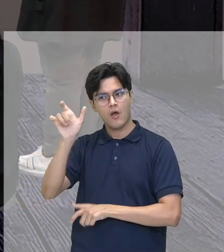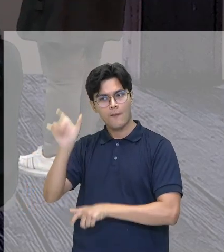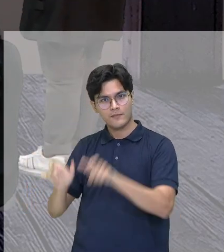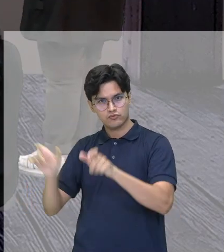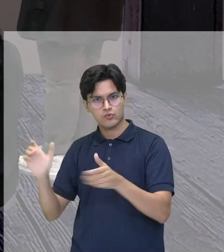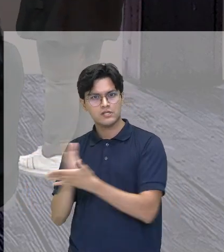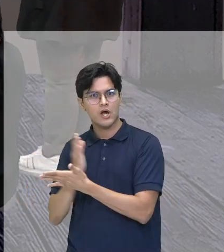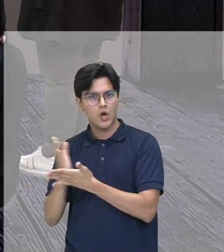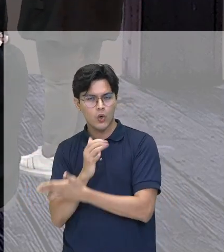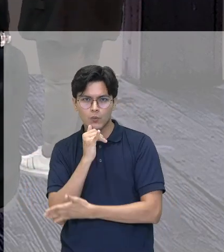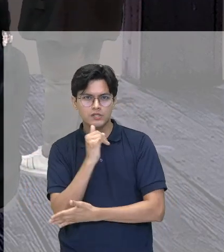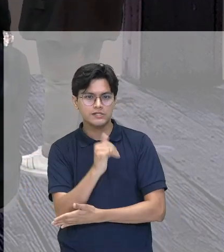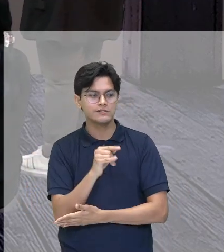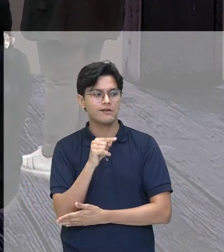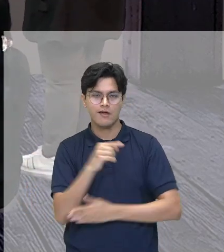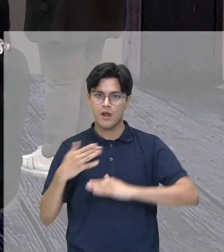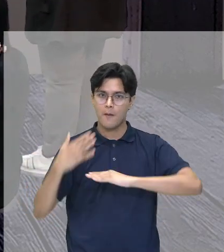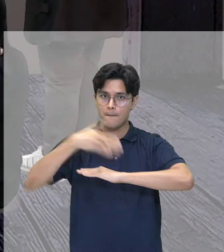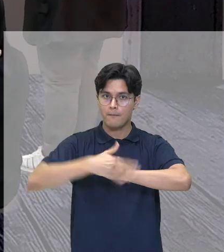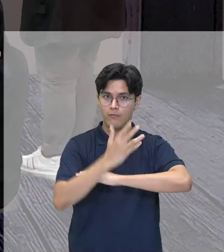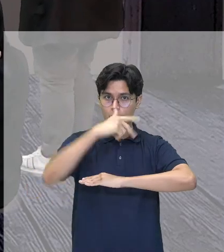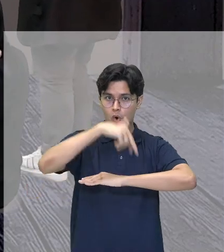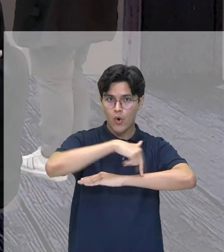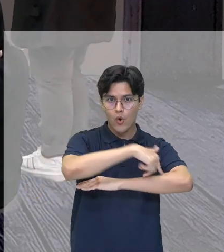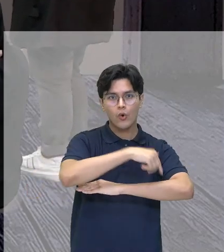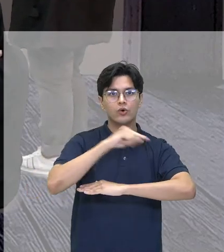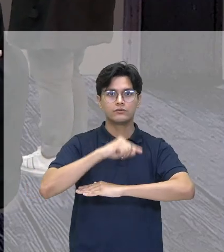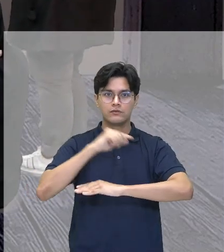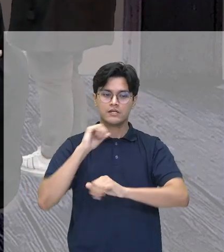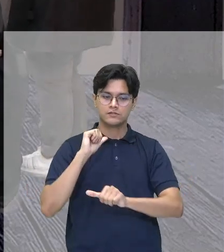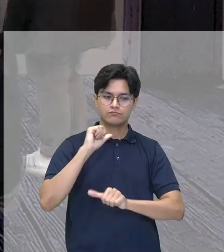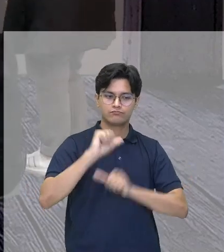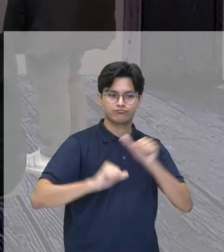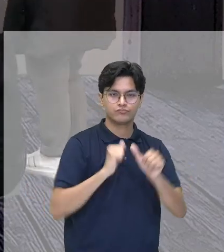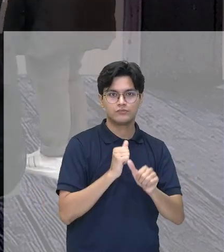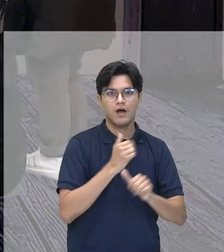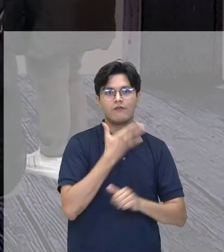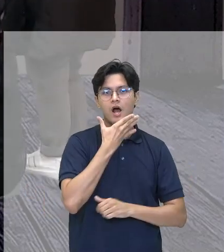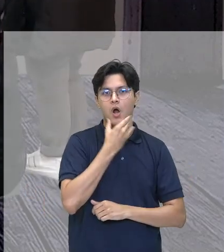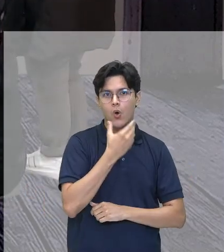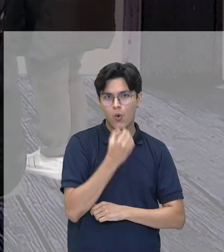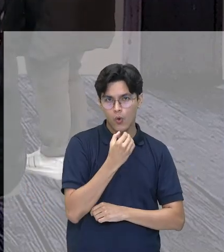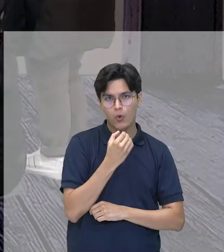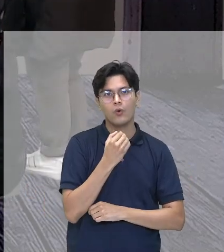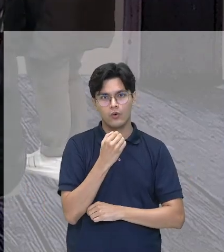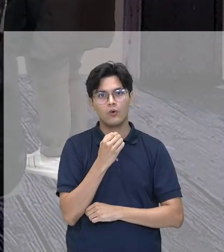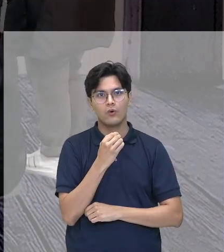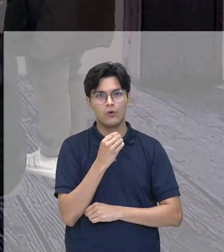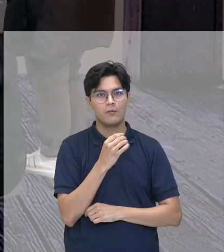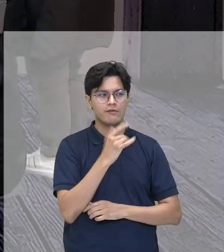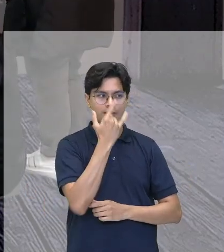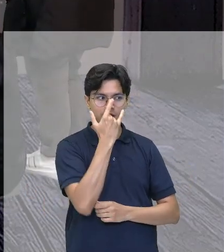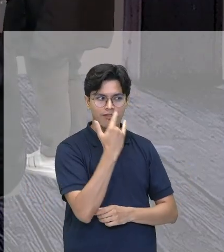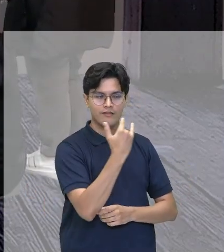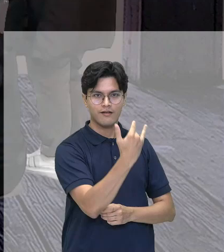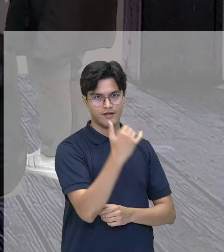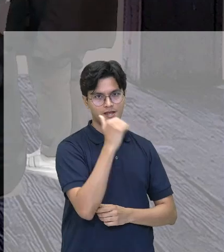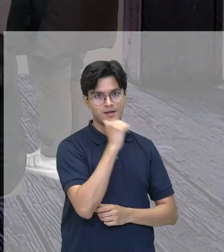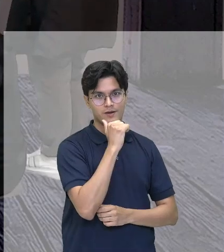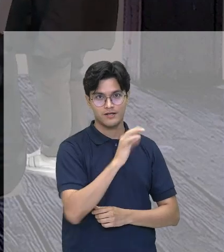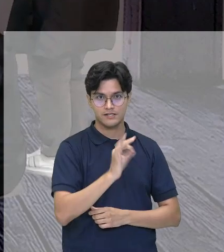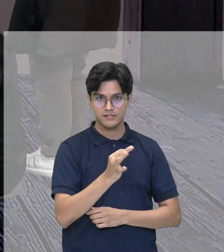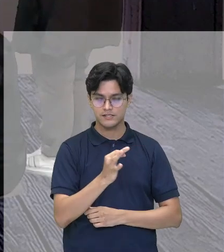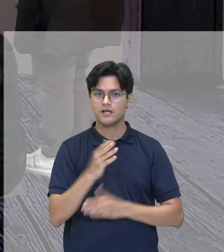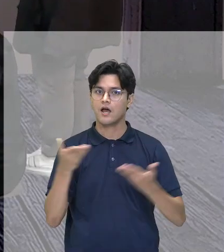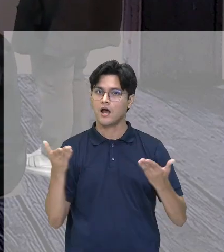se transformava em homem para conquistar os corações. Vamos seguir essa história até onde ela